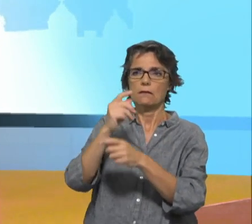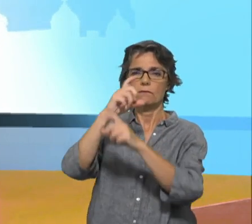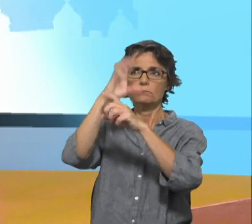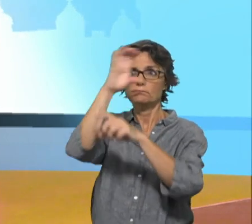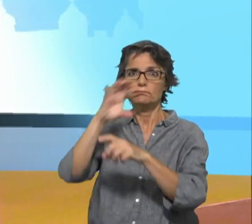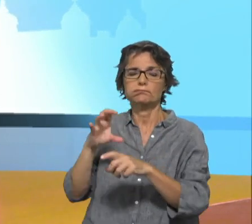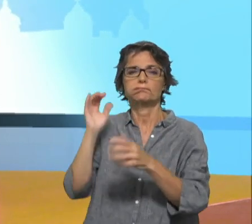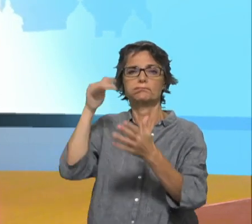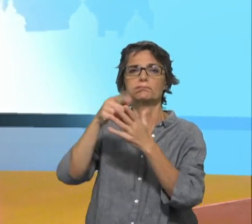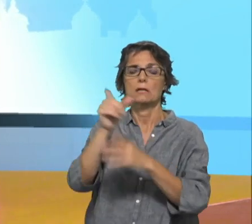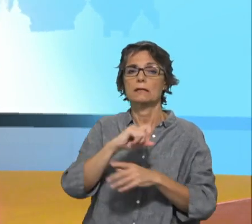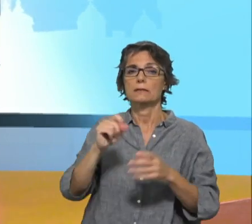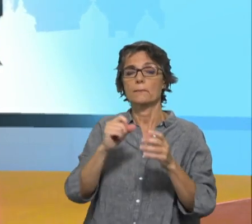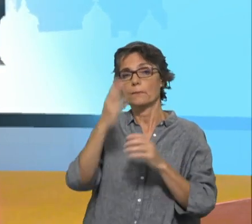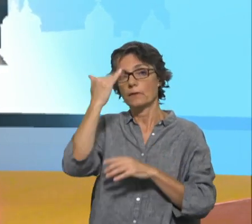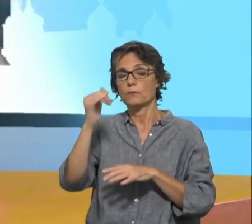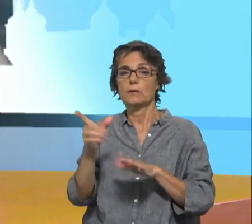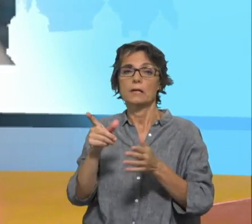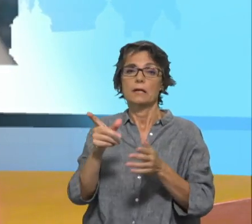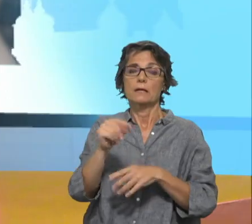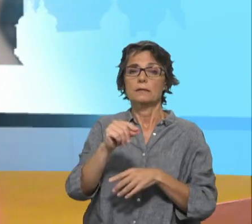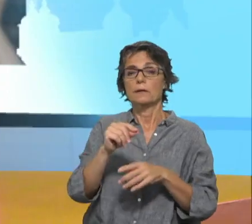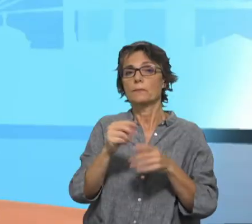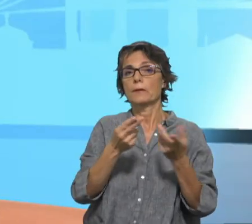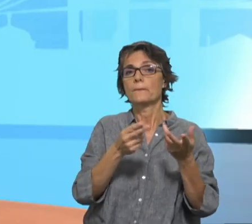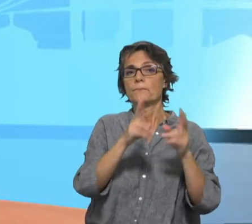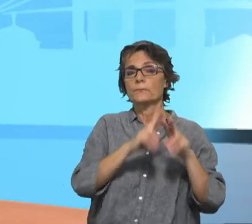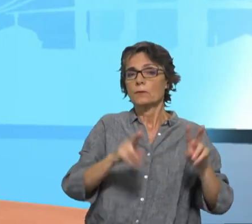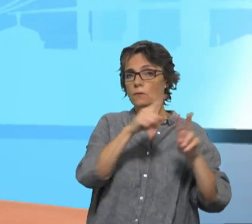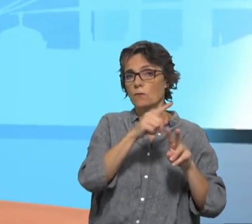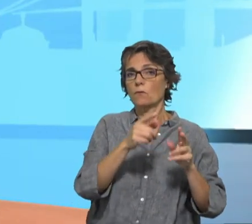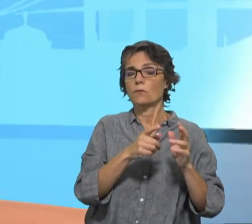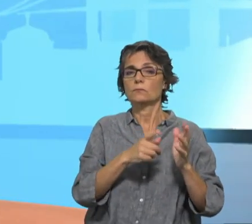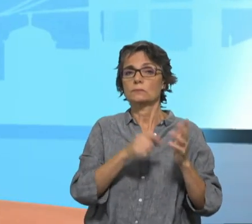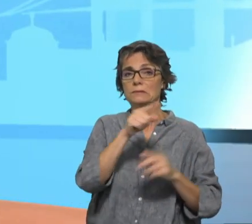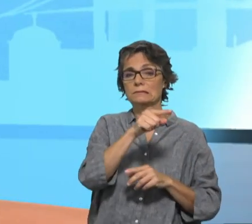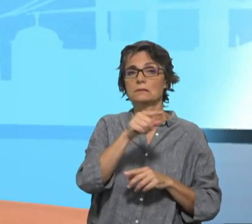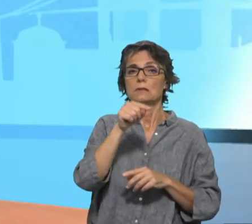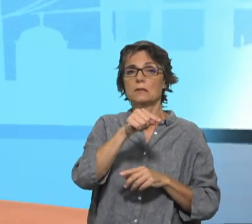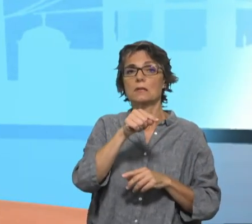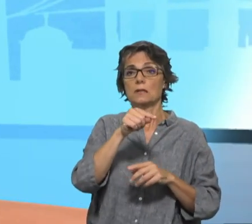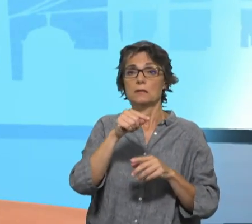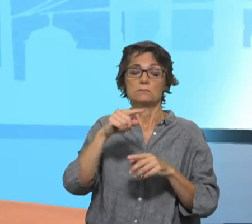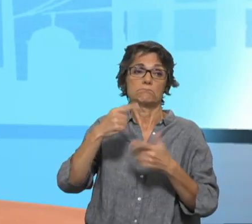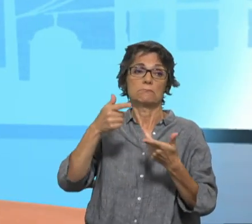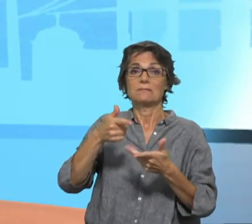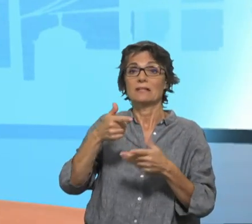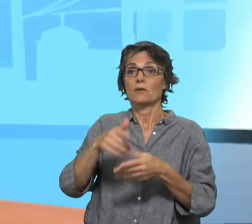Unidas. 6 dias depois já não havia condições para que os jornalistas se mantivessem ali.